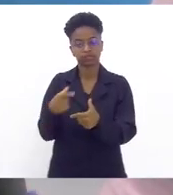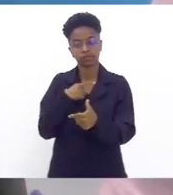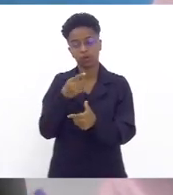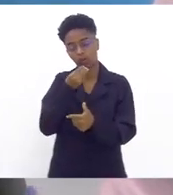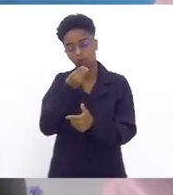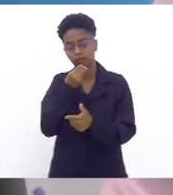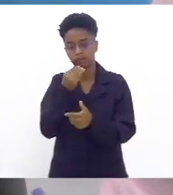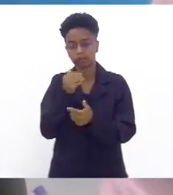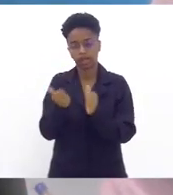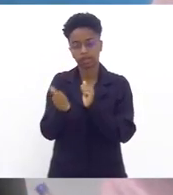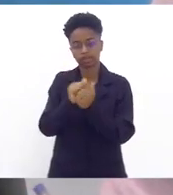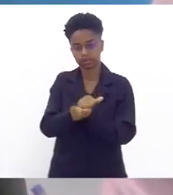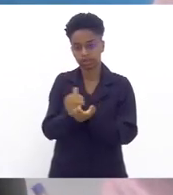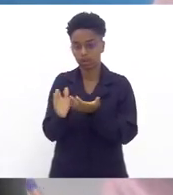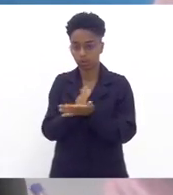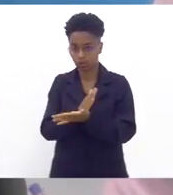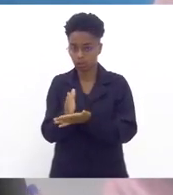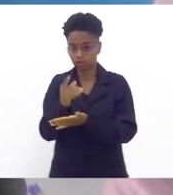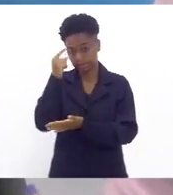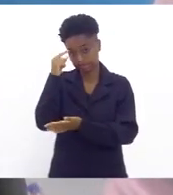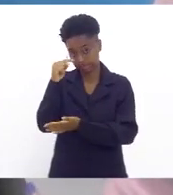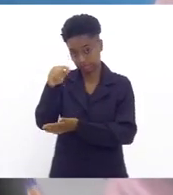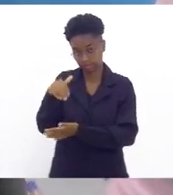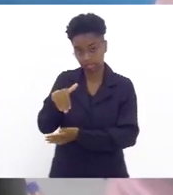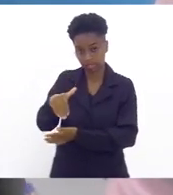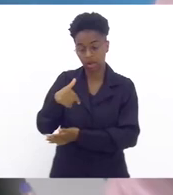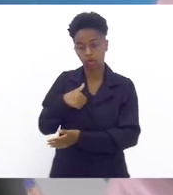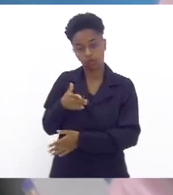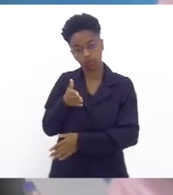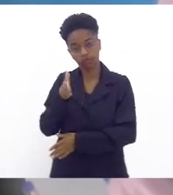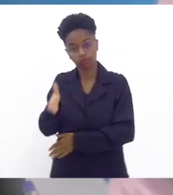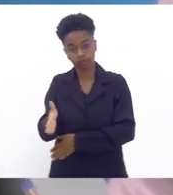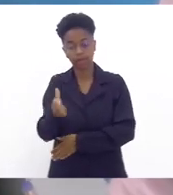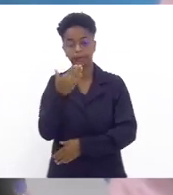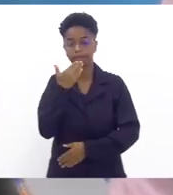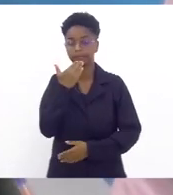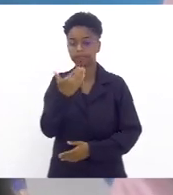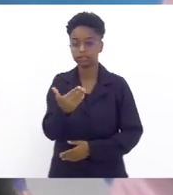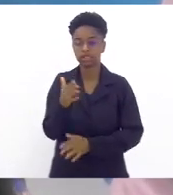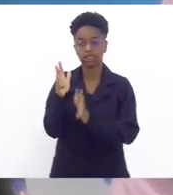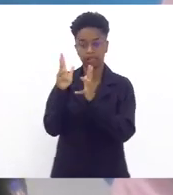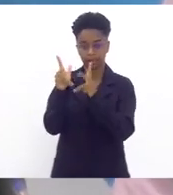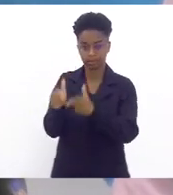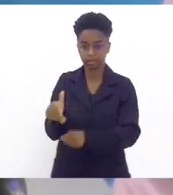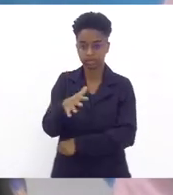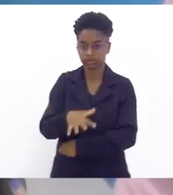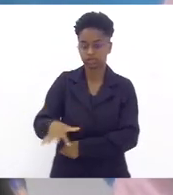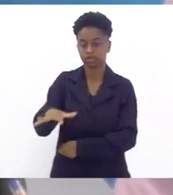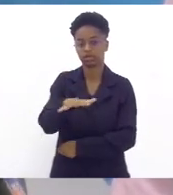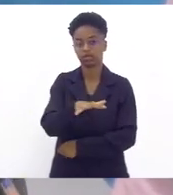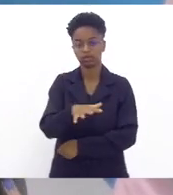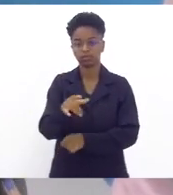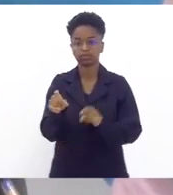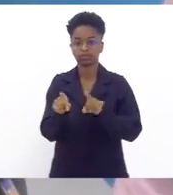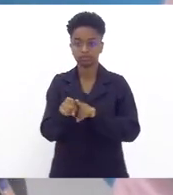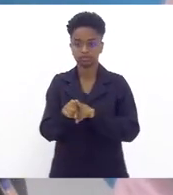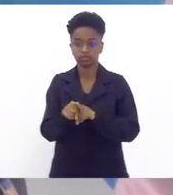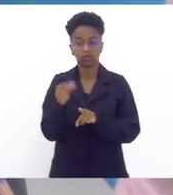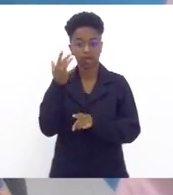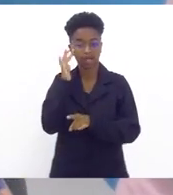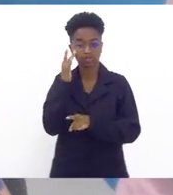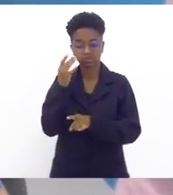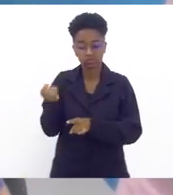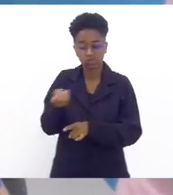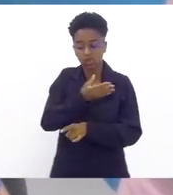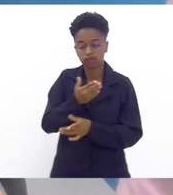vai precisar fazer umas adaptações ao longo da semana estive lá para solicitar uma limpeza geral acho que é um novo